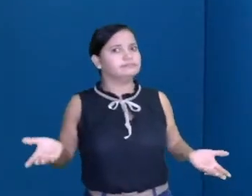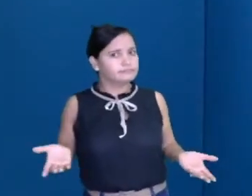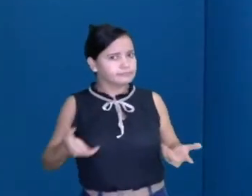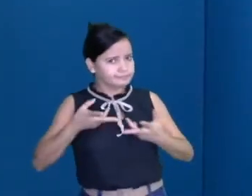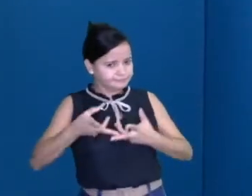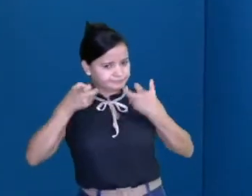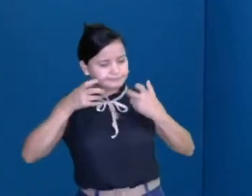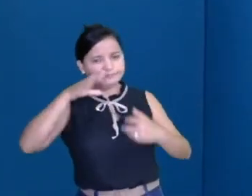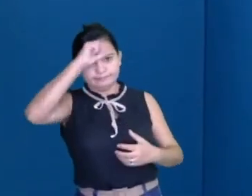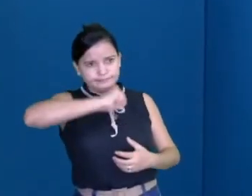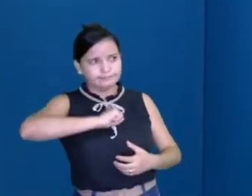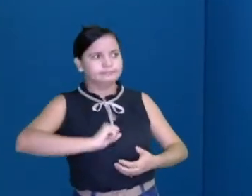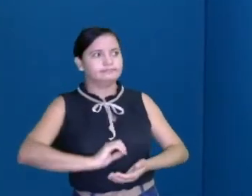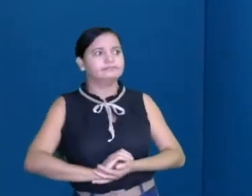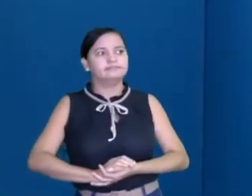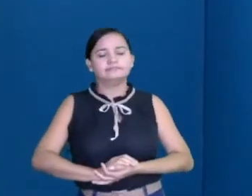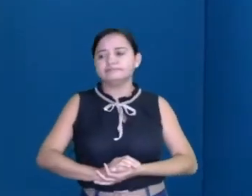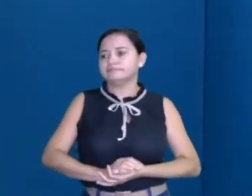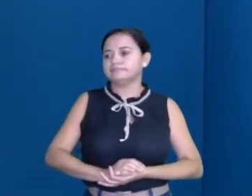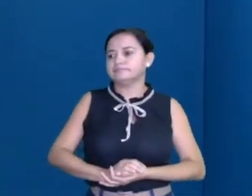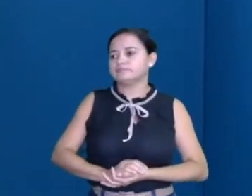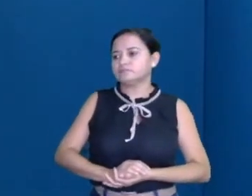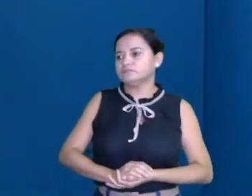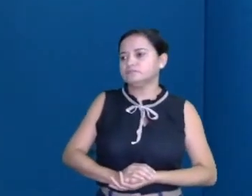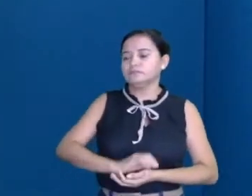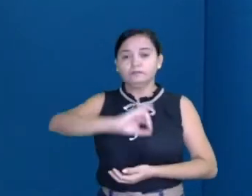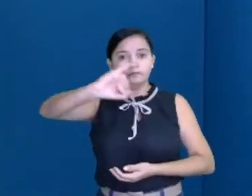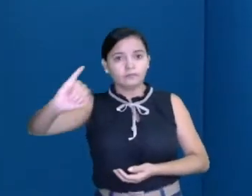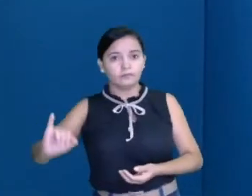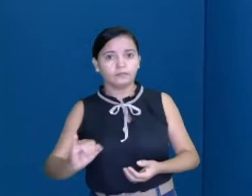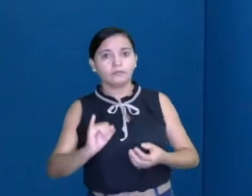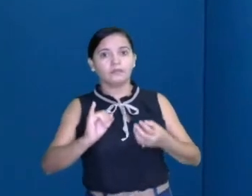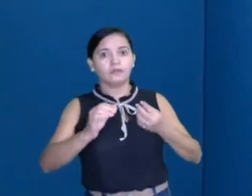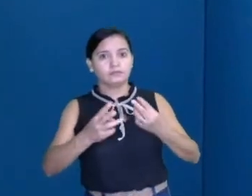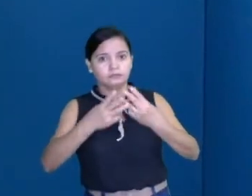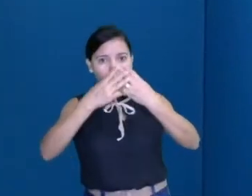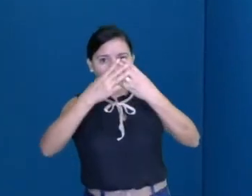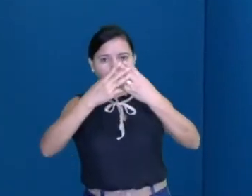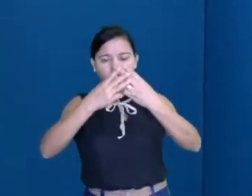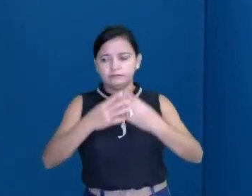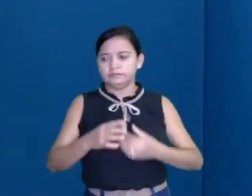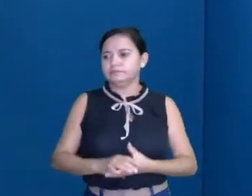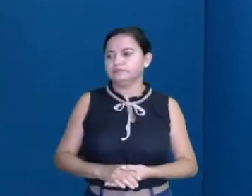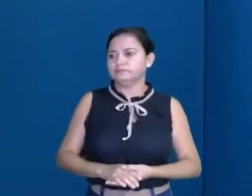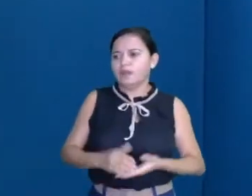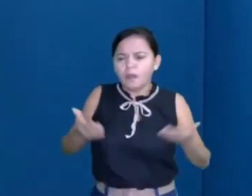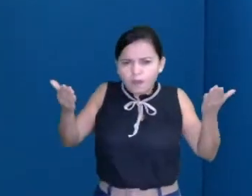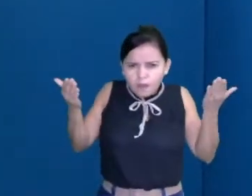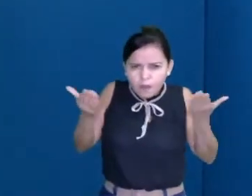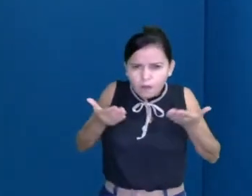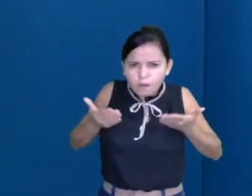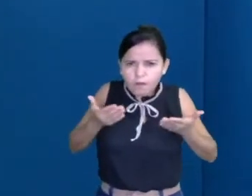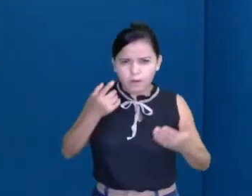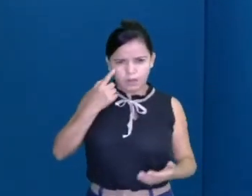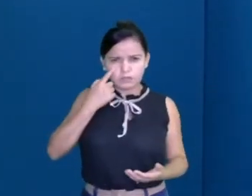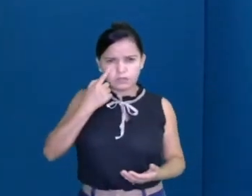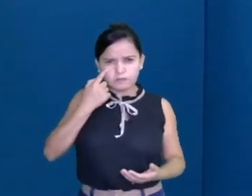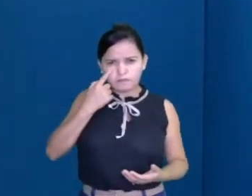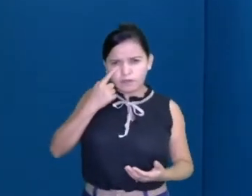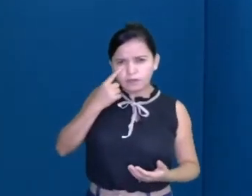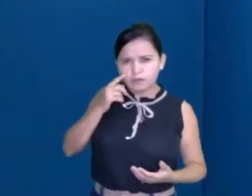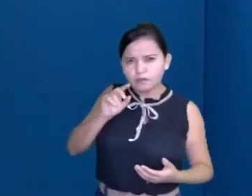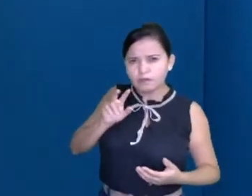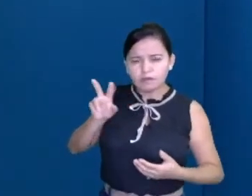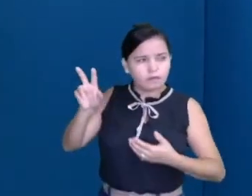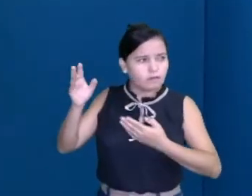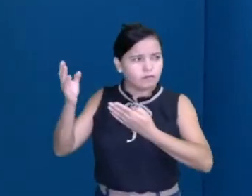E aqui eu vou pedir para a produção justamente para o nosso próximo slide, para que a gente possa tentar visualizar isso. Então, o que é que quando a gente olha esse esquema